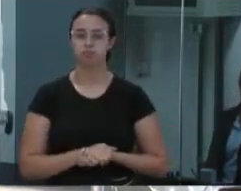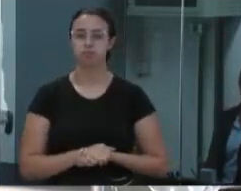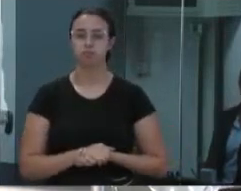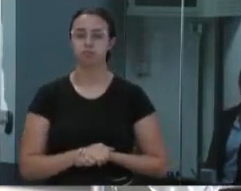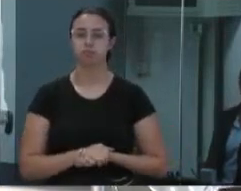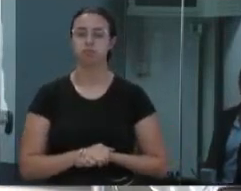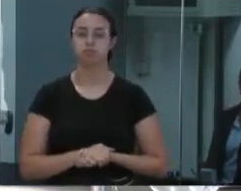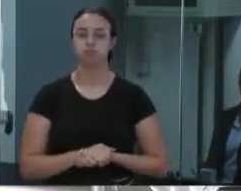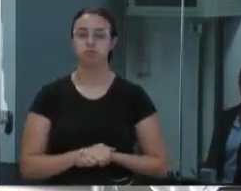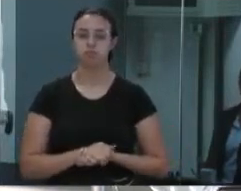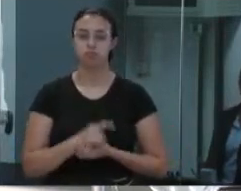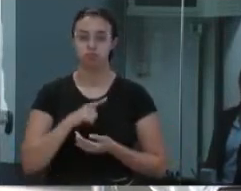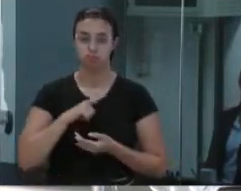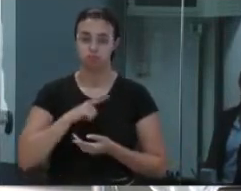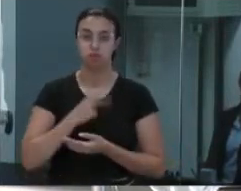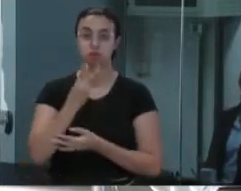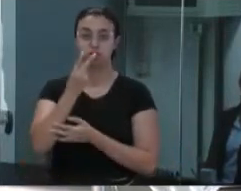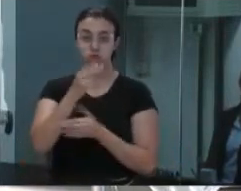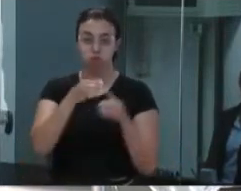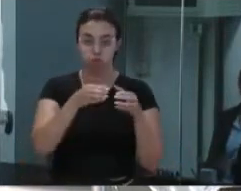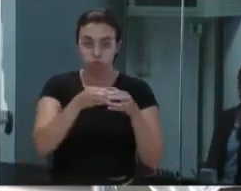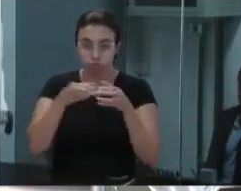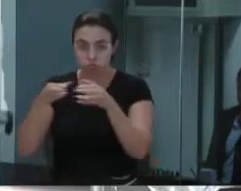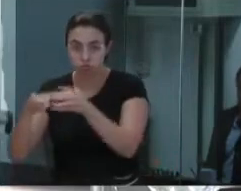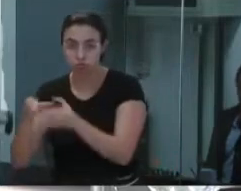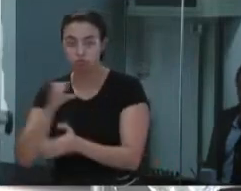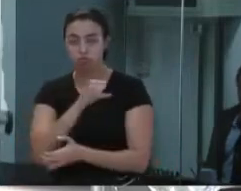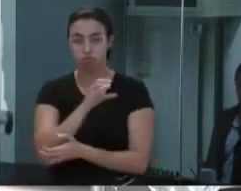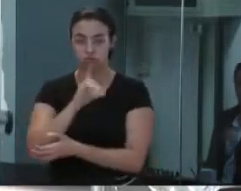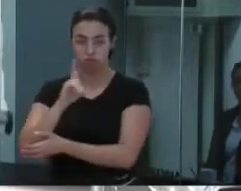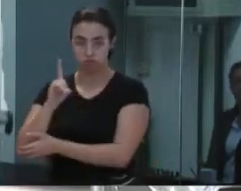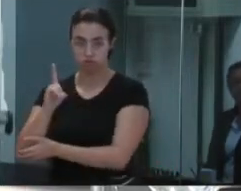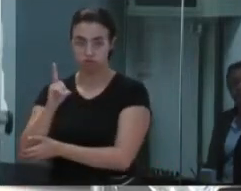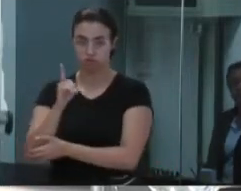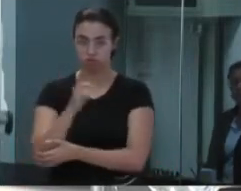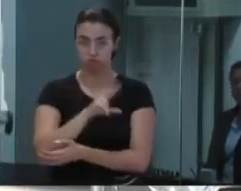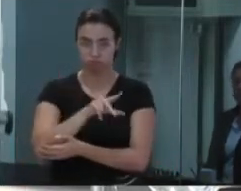Nós temos essas coordenadorias que estão postas aí.